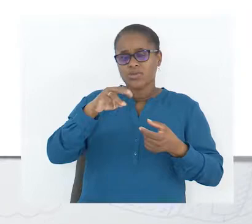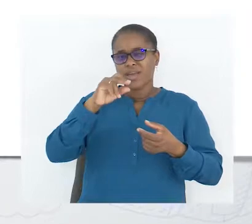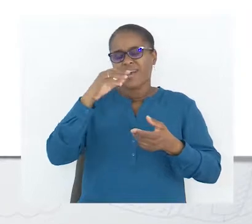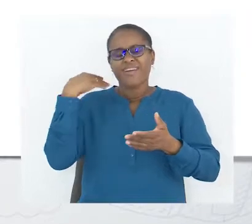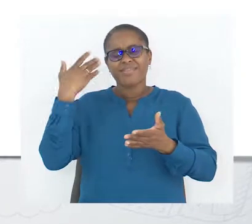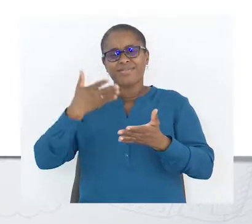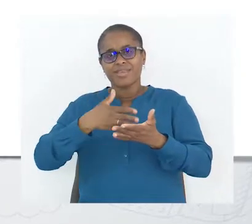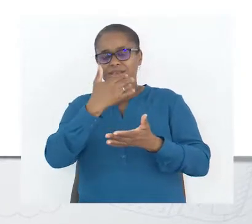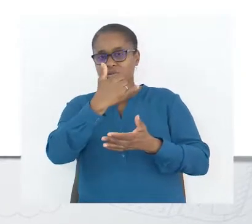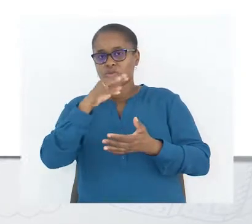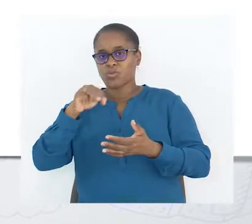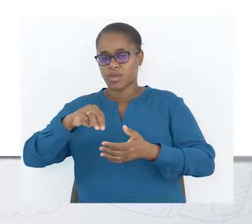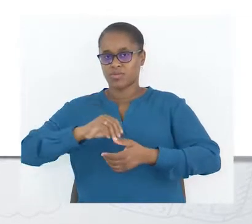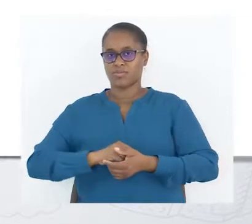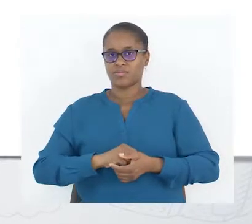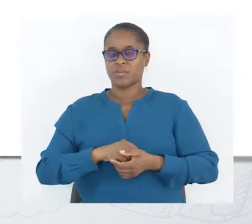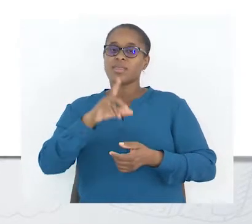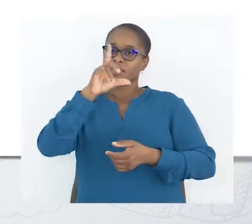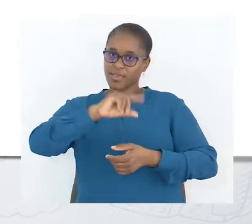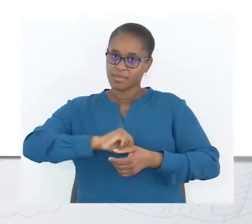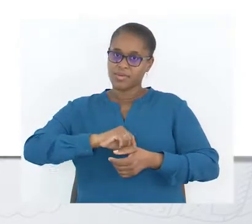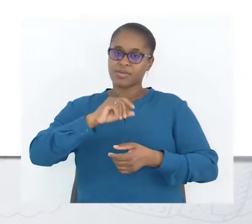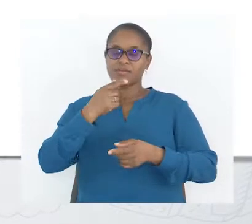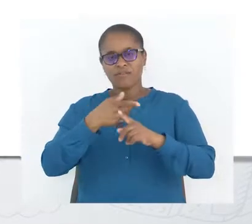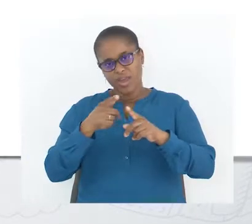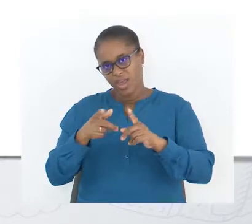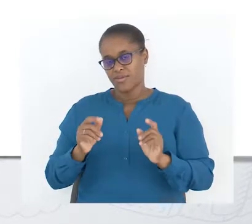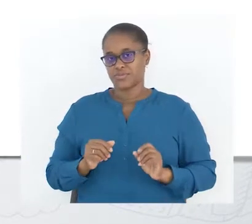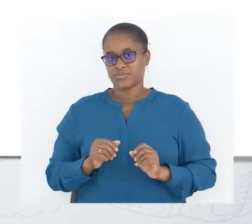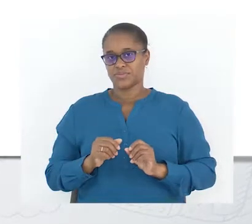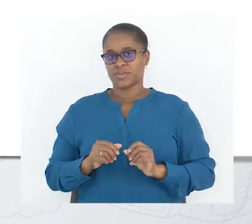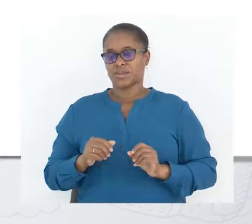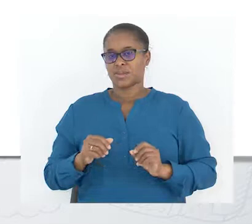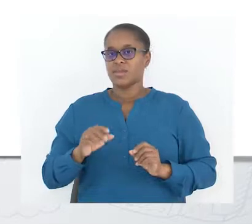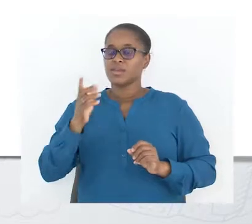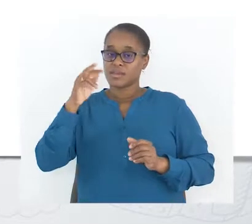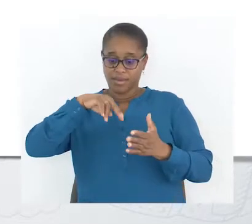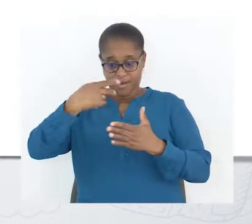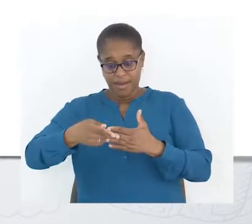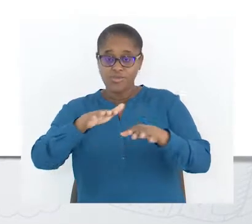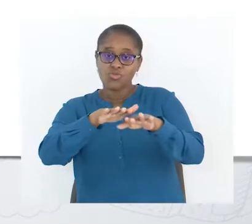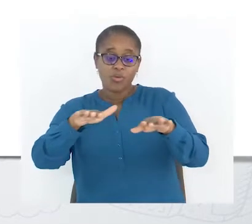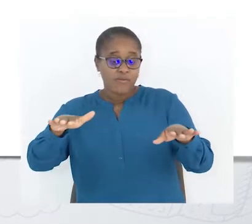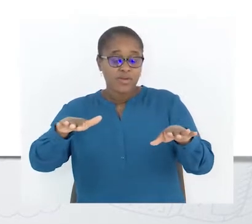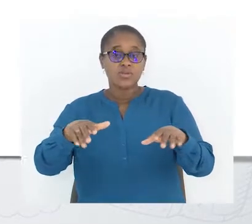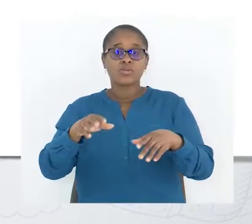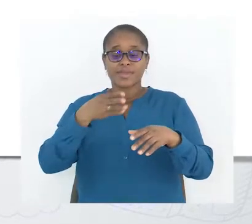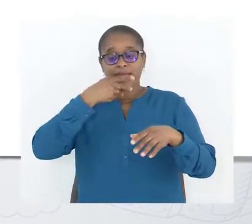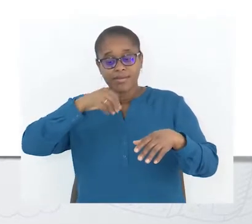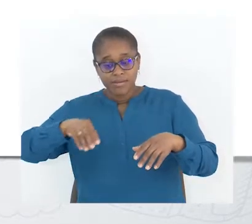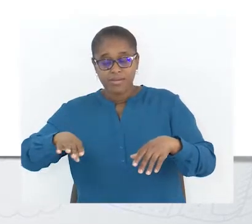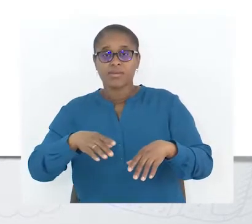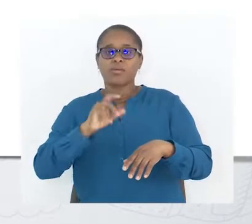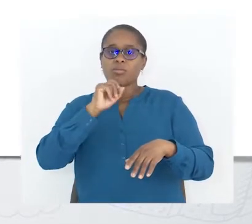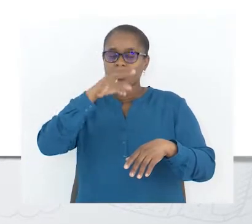até 2 metros, também variados, e caem nas superfícies, no solo,